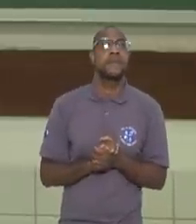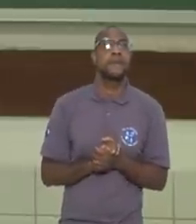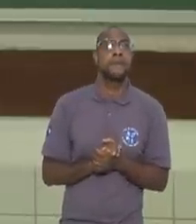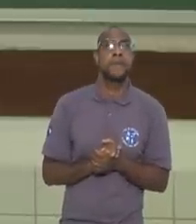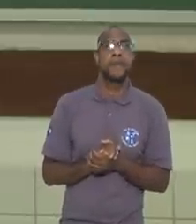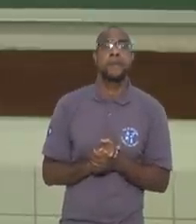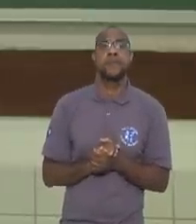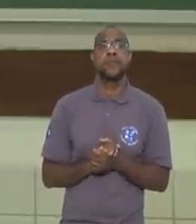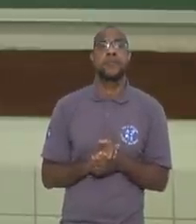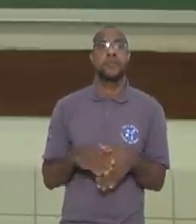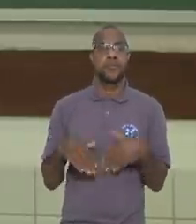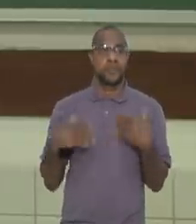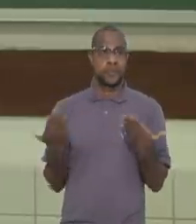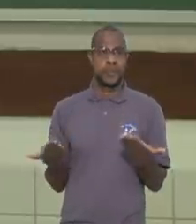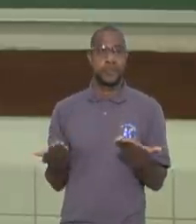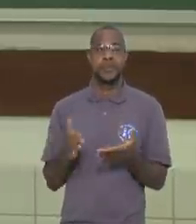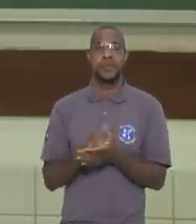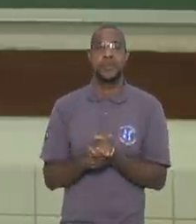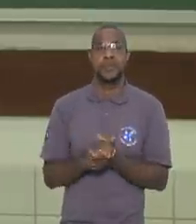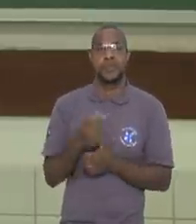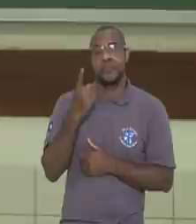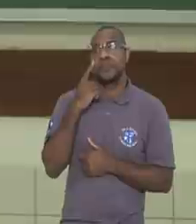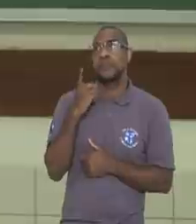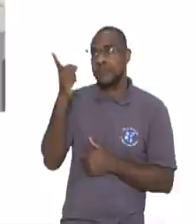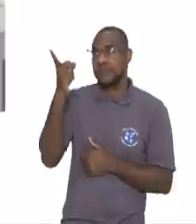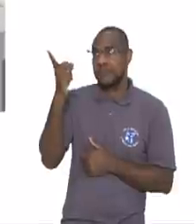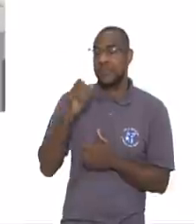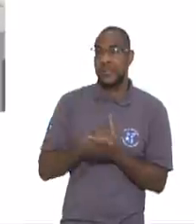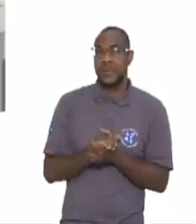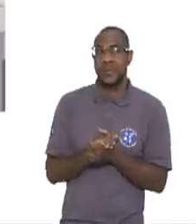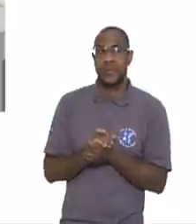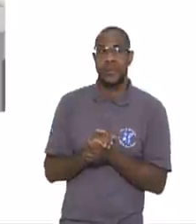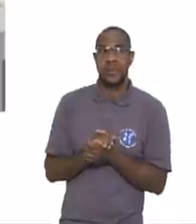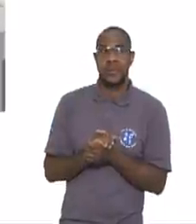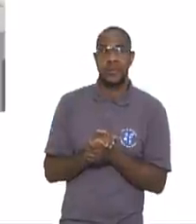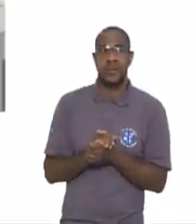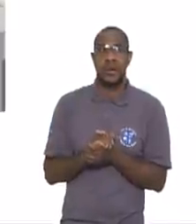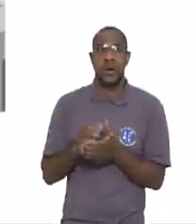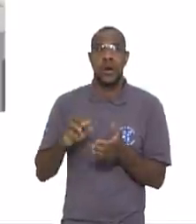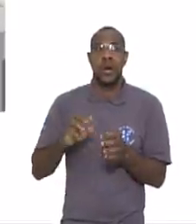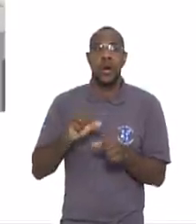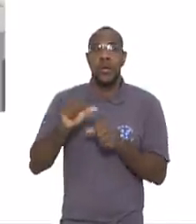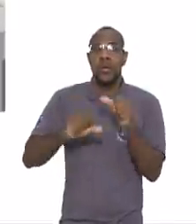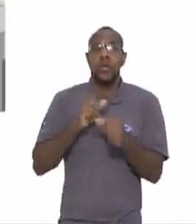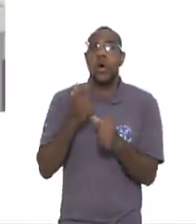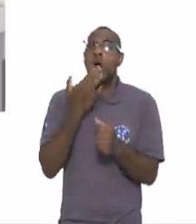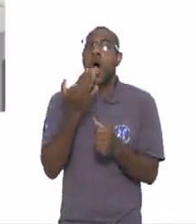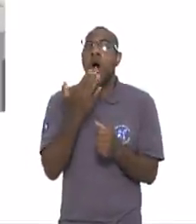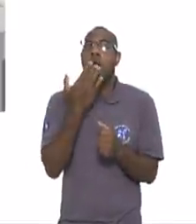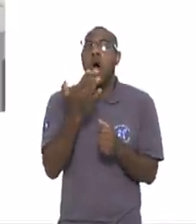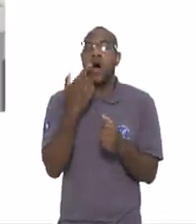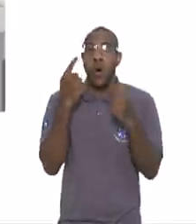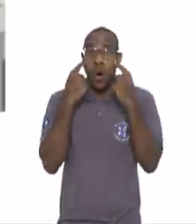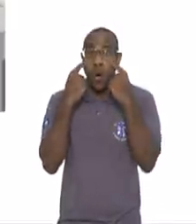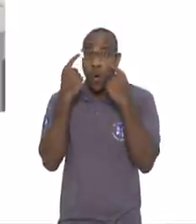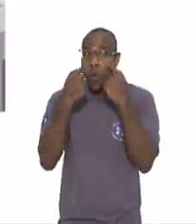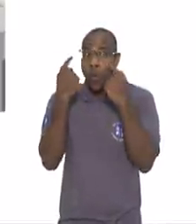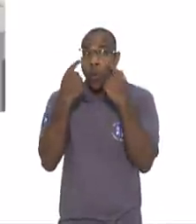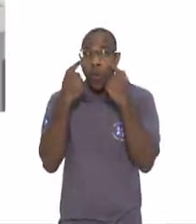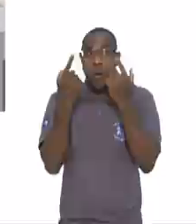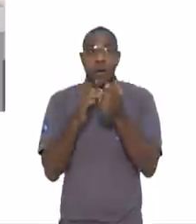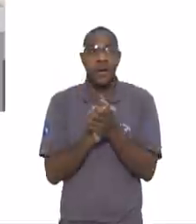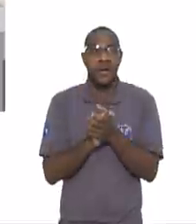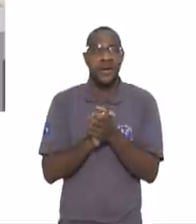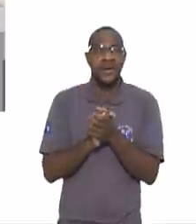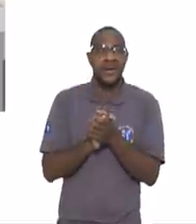né? Bem importante. Por outro lado, olha essa outra animação aqui. É, mudou a cor do olho do bebê. Aí selecionou ali, arrumou para deixar o